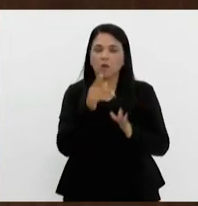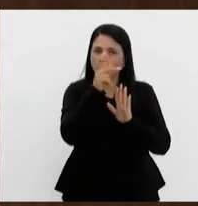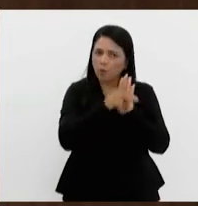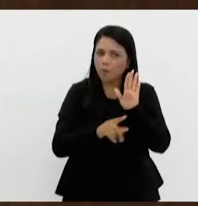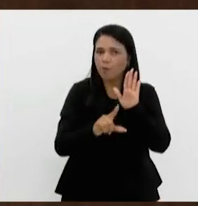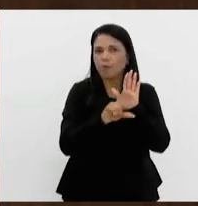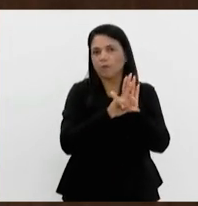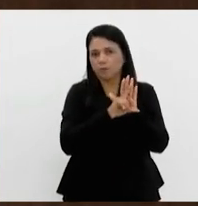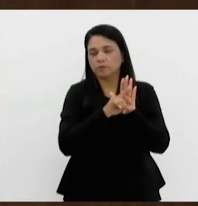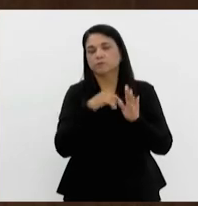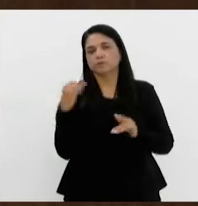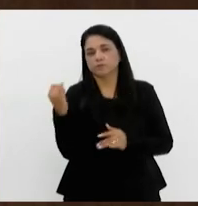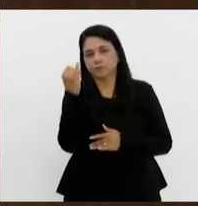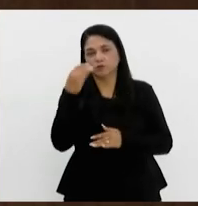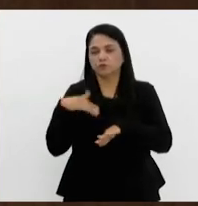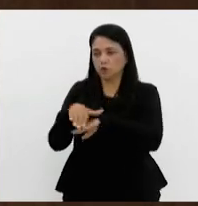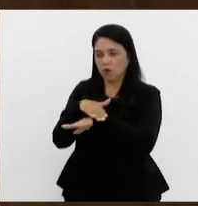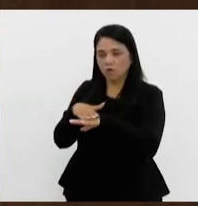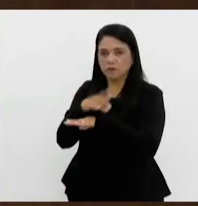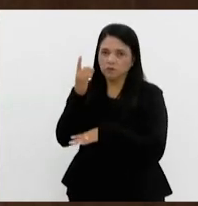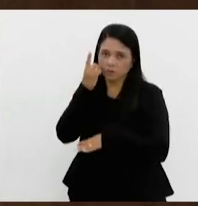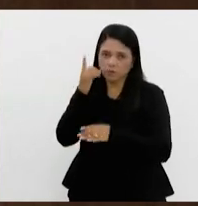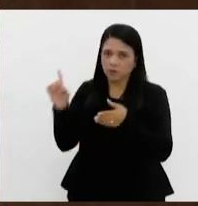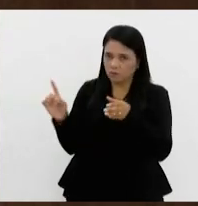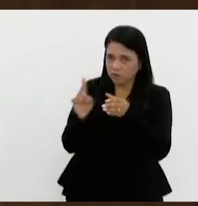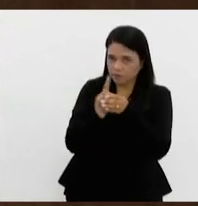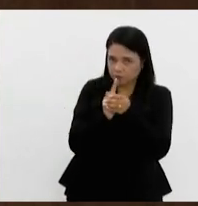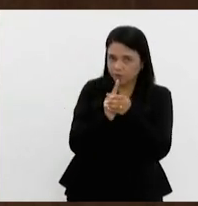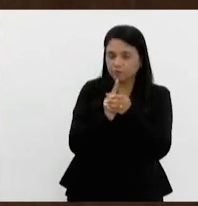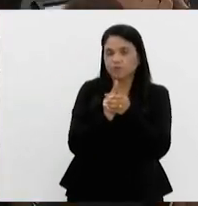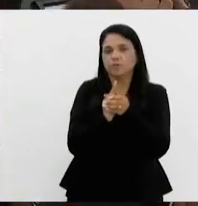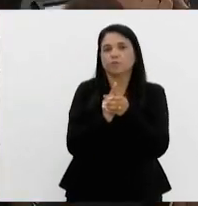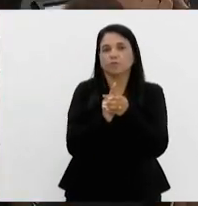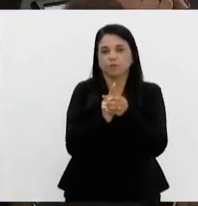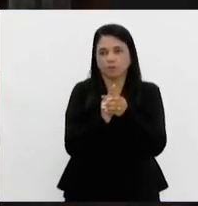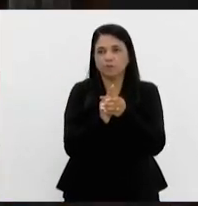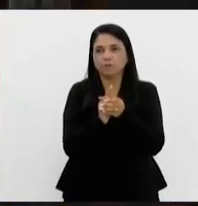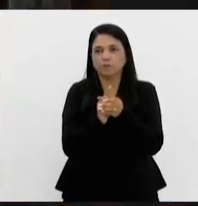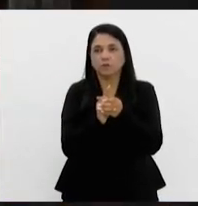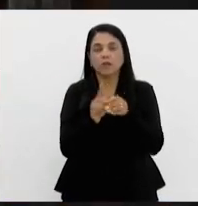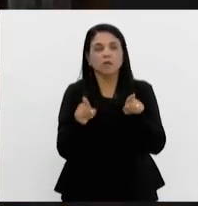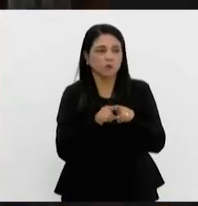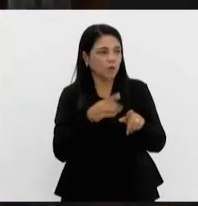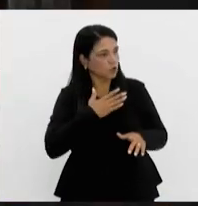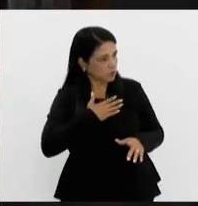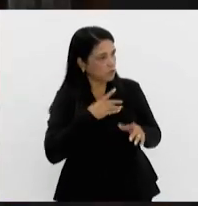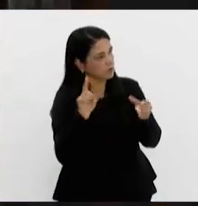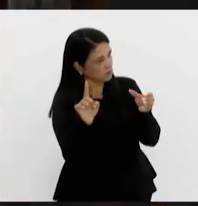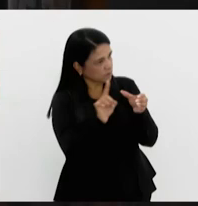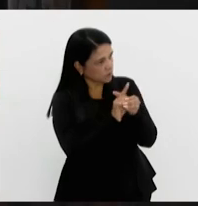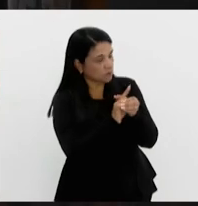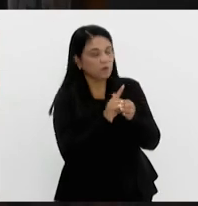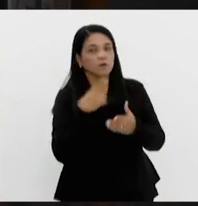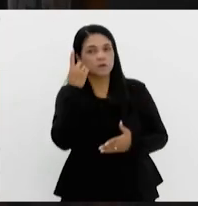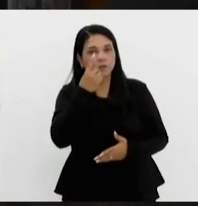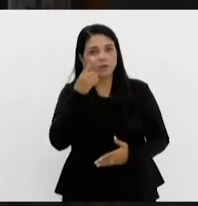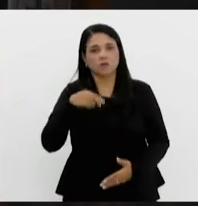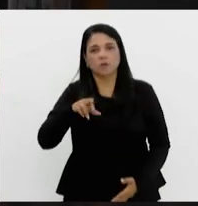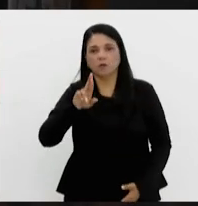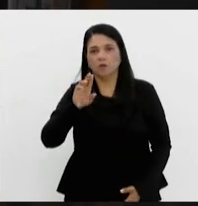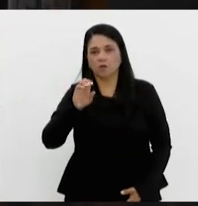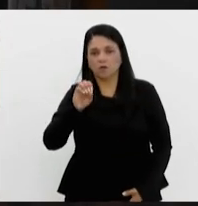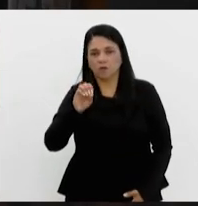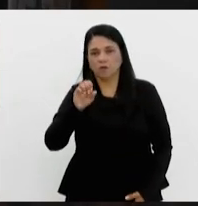importante. Já conversei com o deputado, ele já autorizou a coautoria desse projeto. Gostaria também da coautoria, se Vossa Excelência, deputado Rosenberg